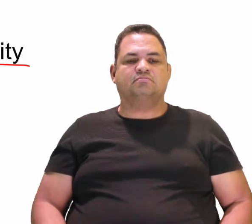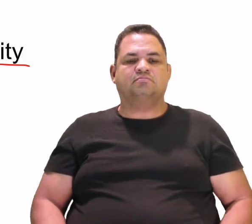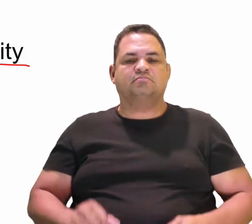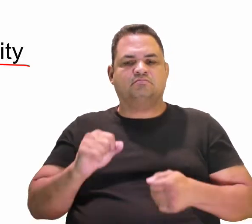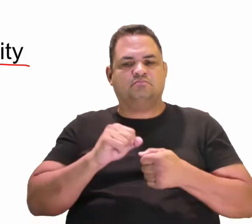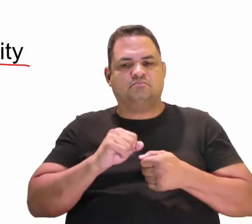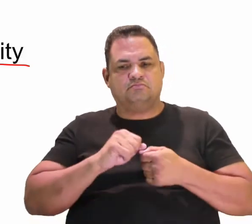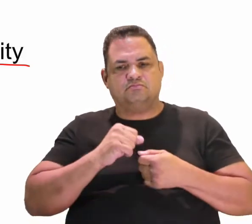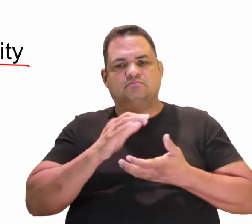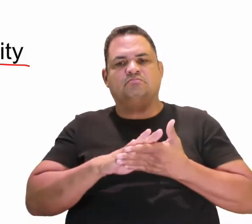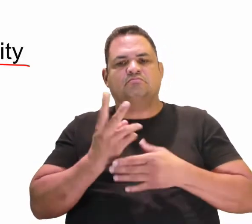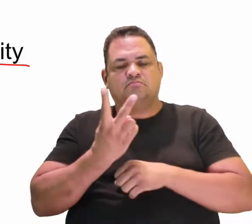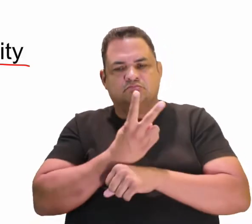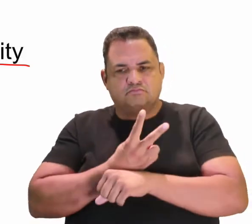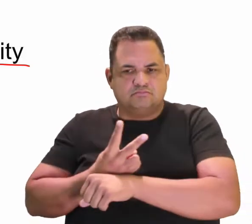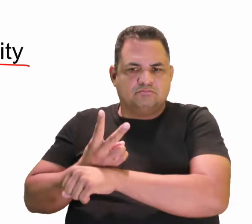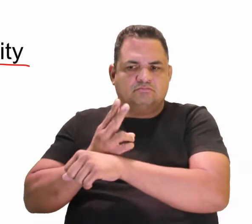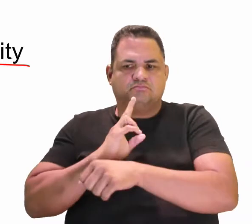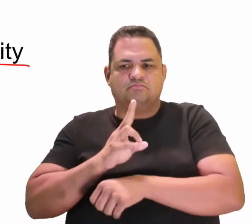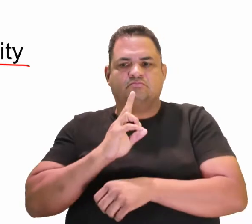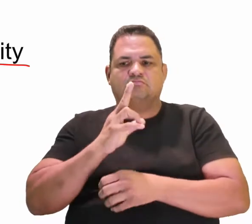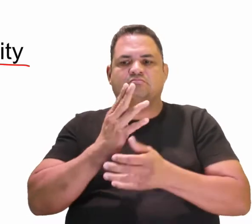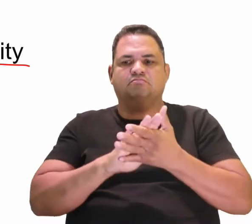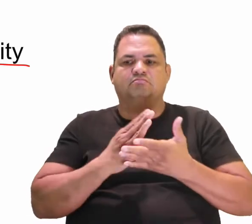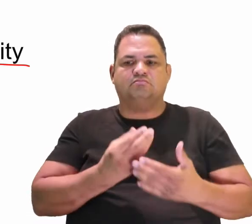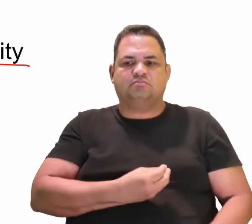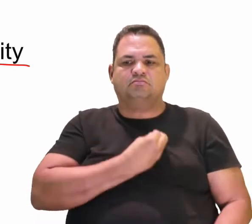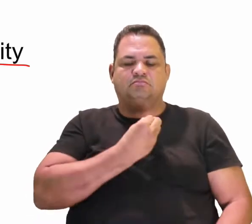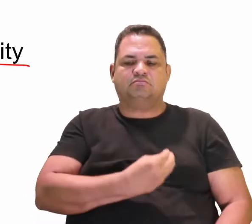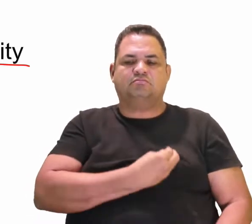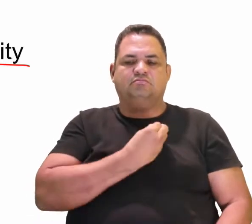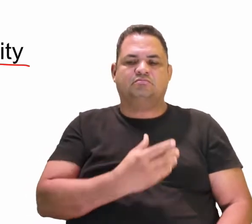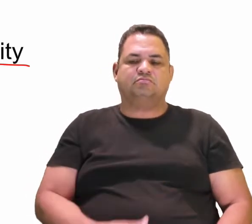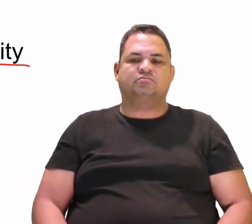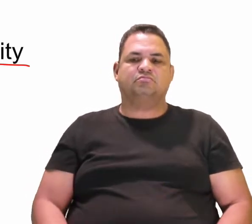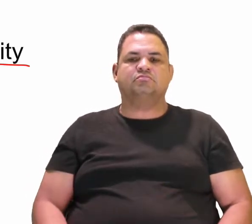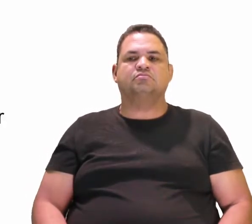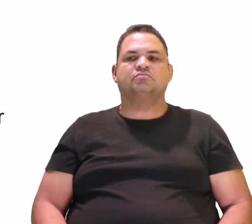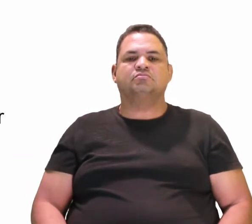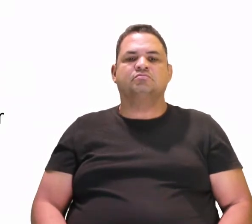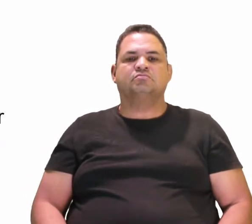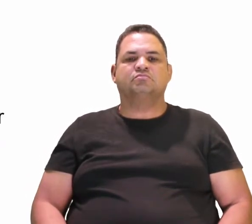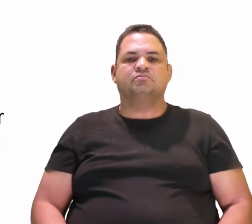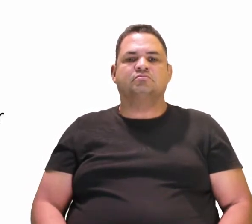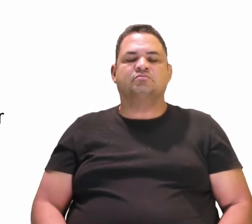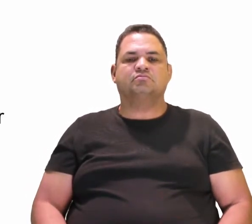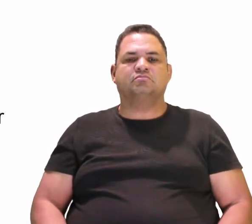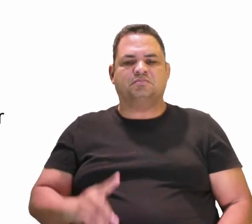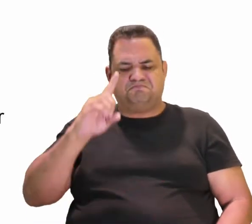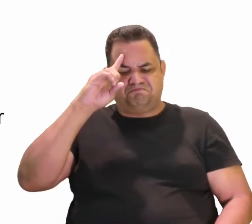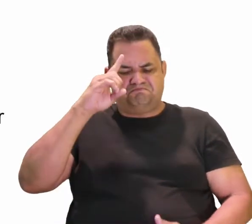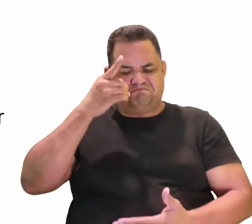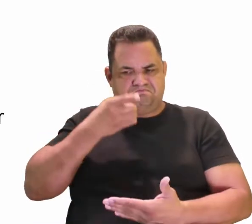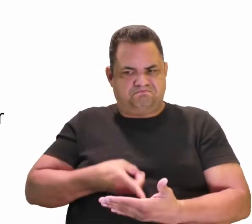as coisas, procure sempre estar ativo na sua vida. Vamos entender essa questão do